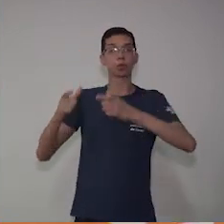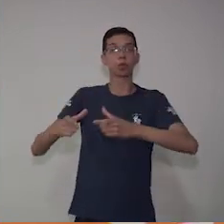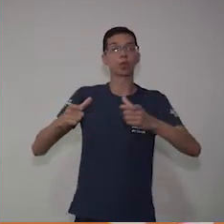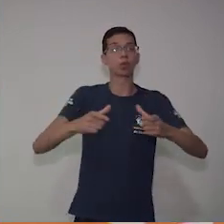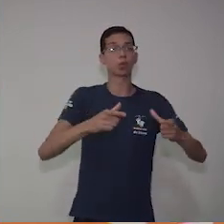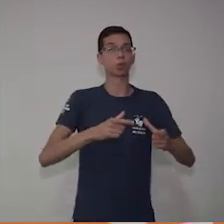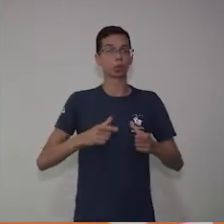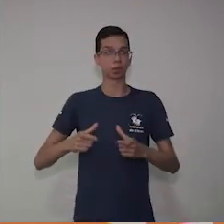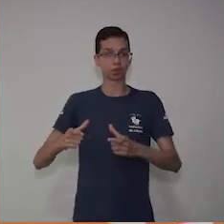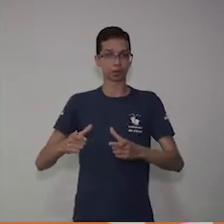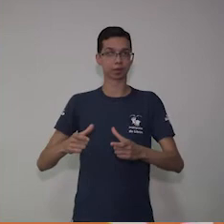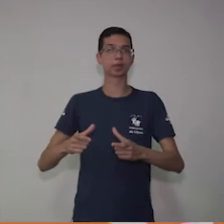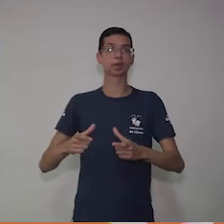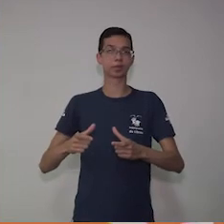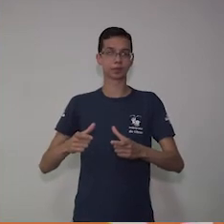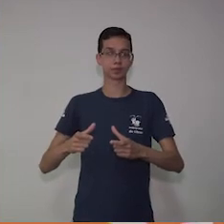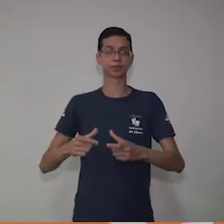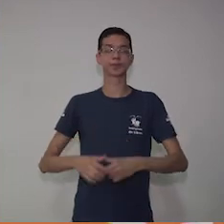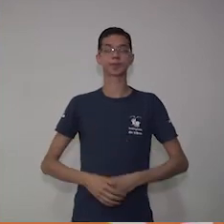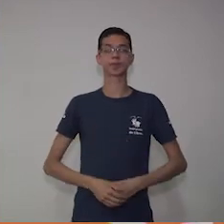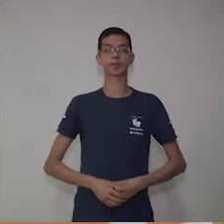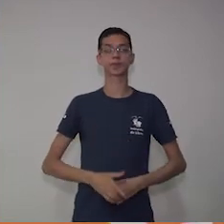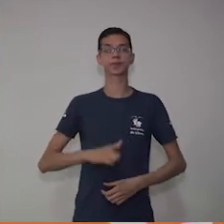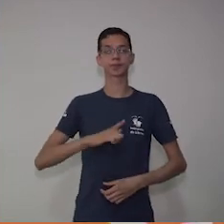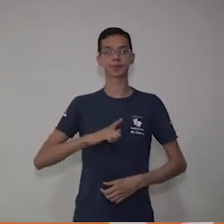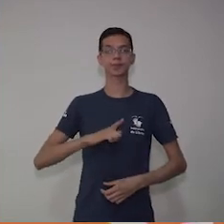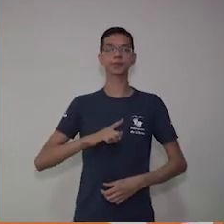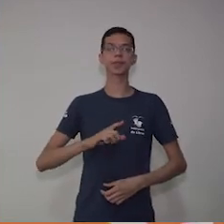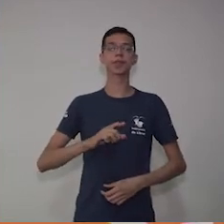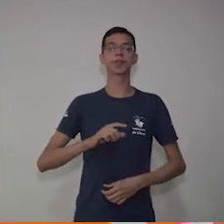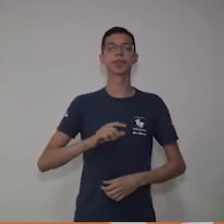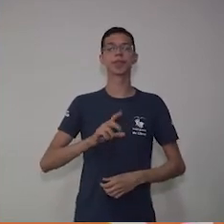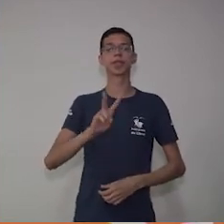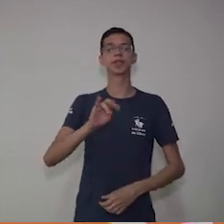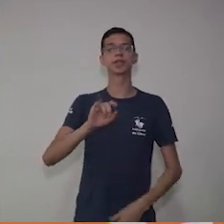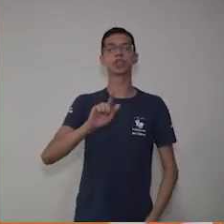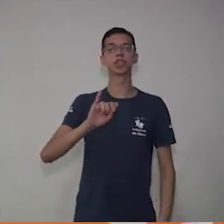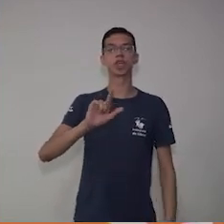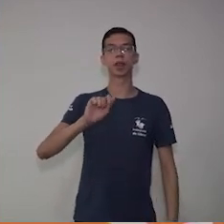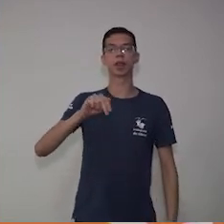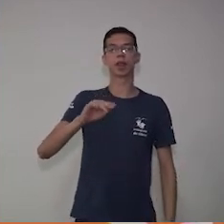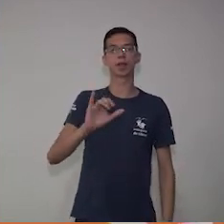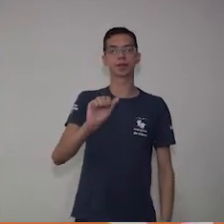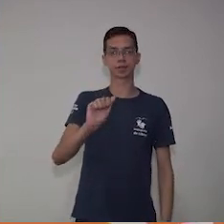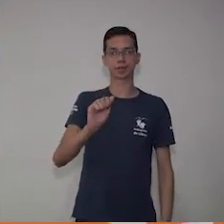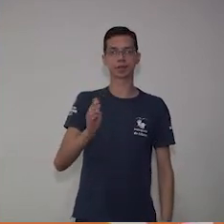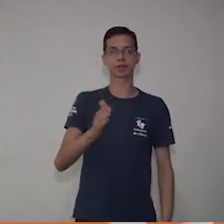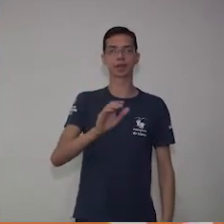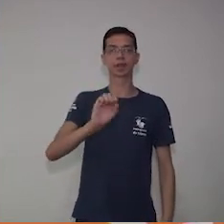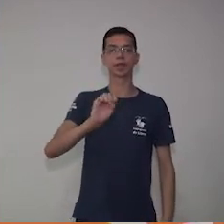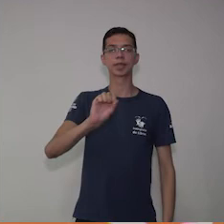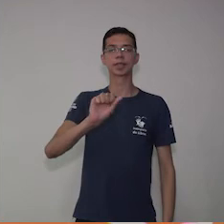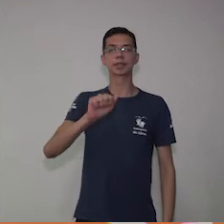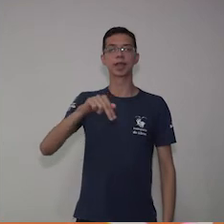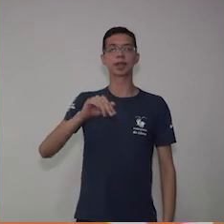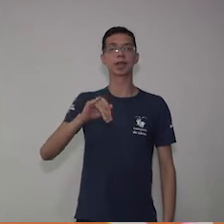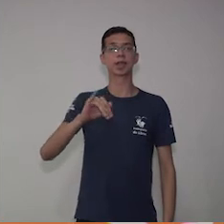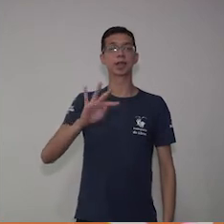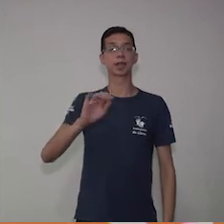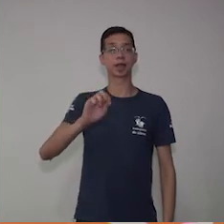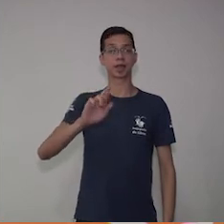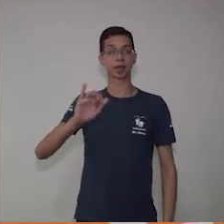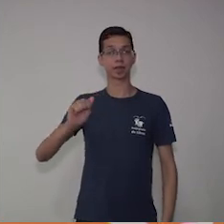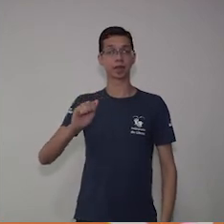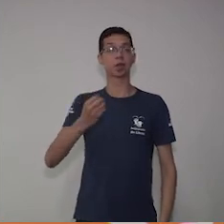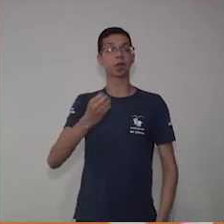locais, seja a vigilância sanitária municipal, seja os fiscais das